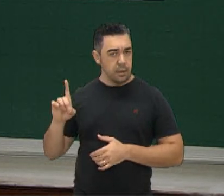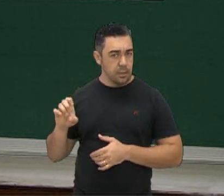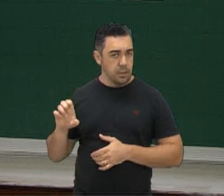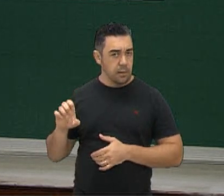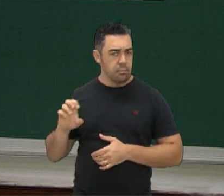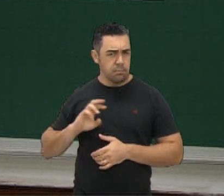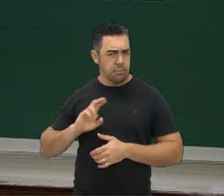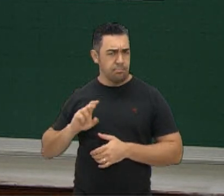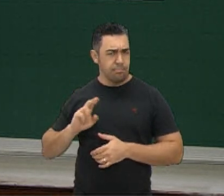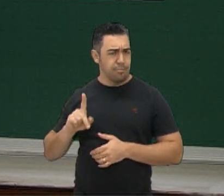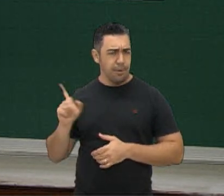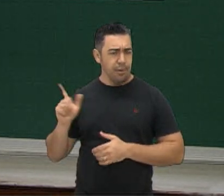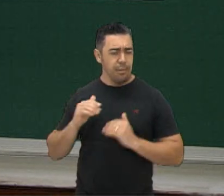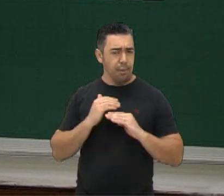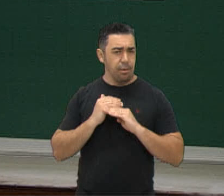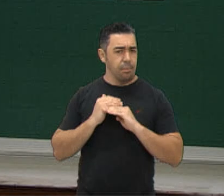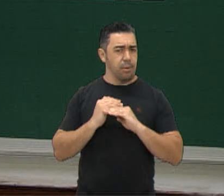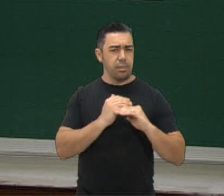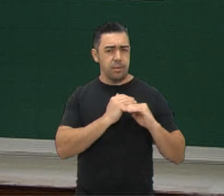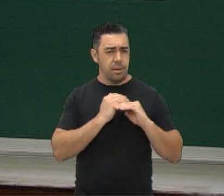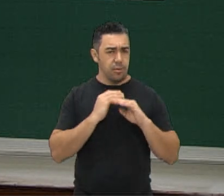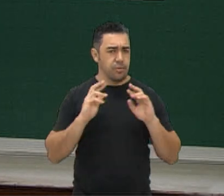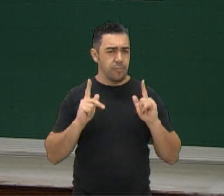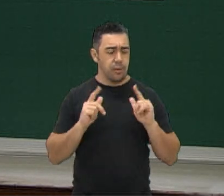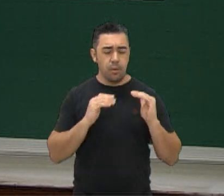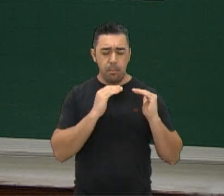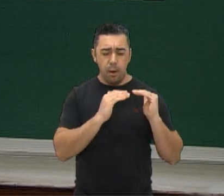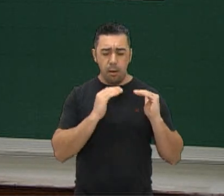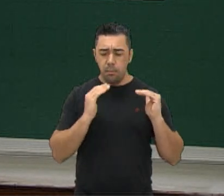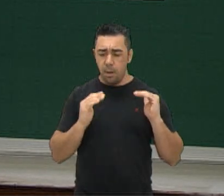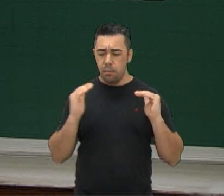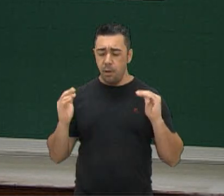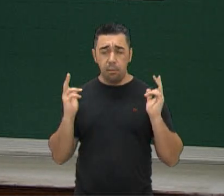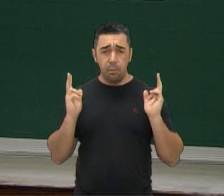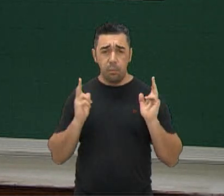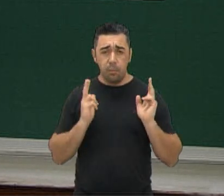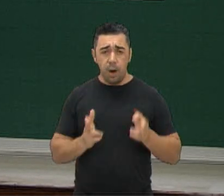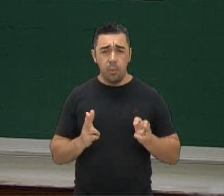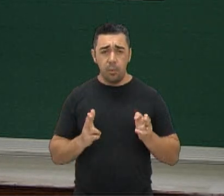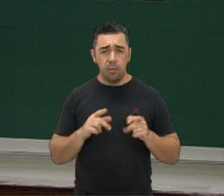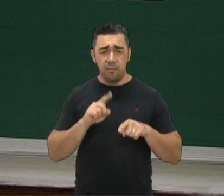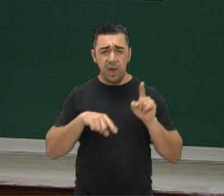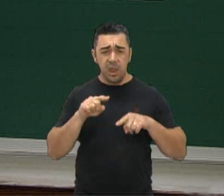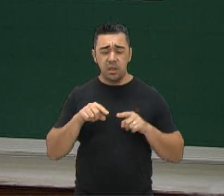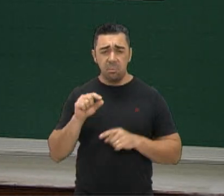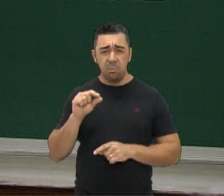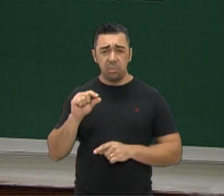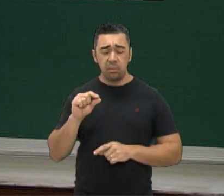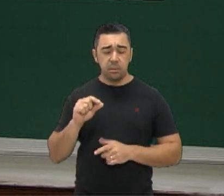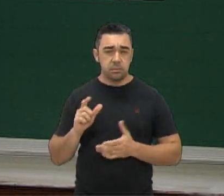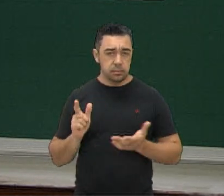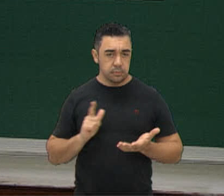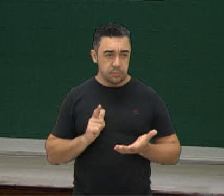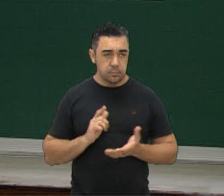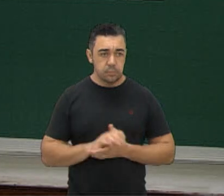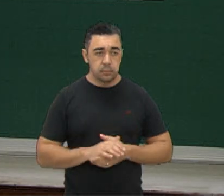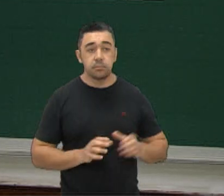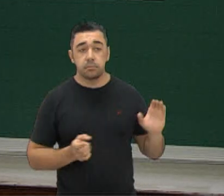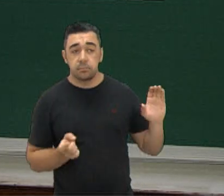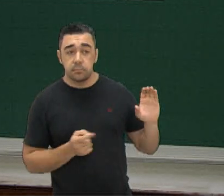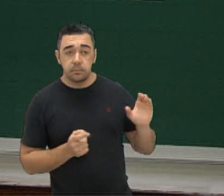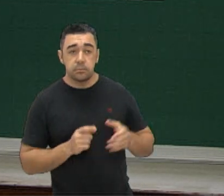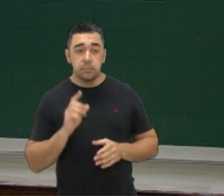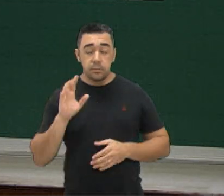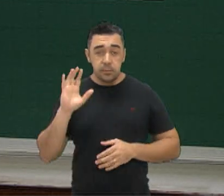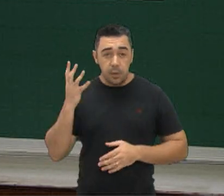estável. Não, a previsão diz muito pelo contrário, né? Não varia tanto, né? Mais estável. E